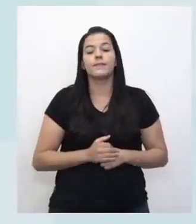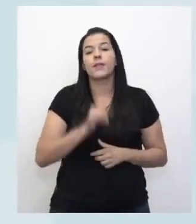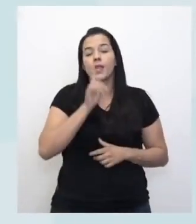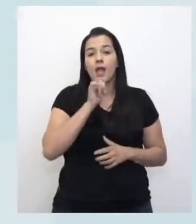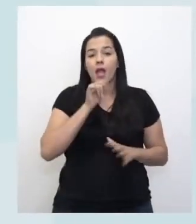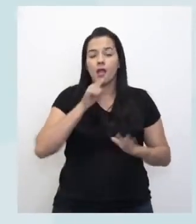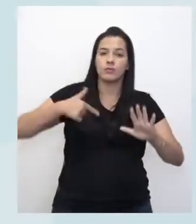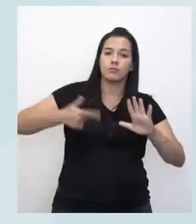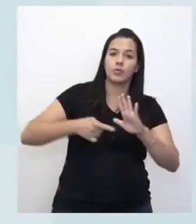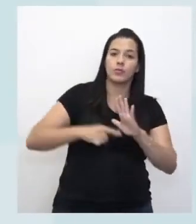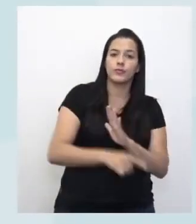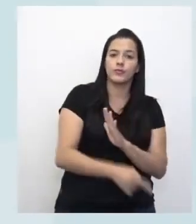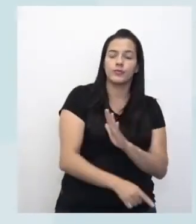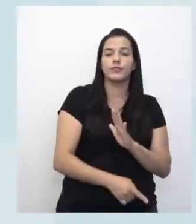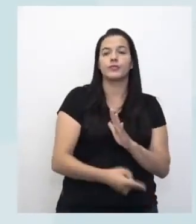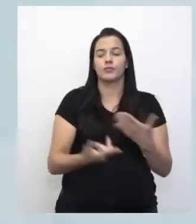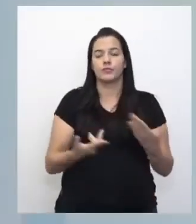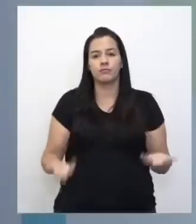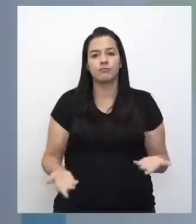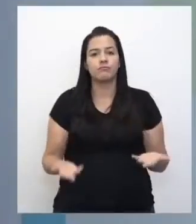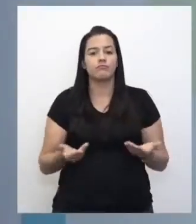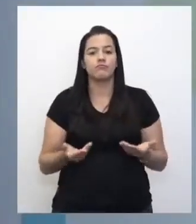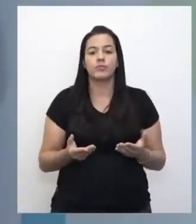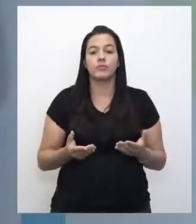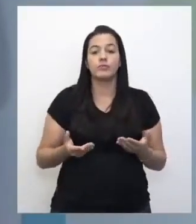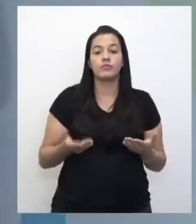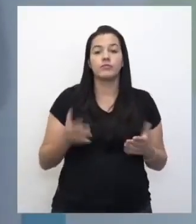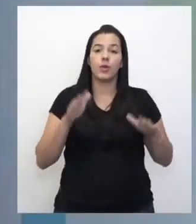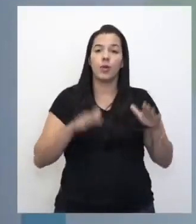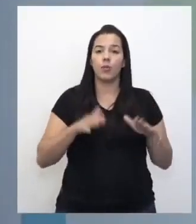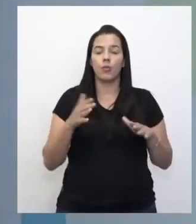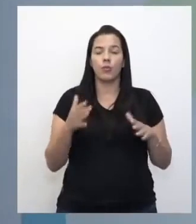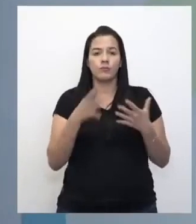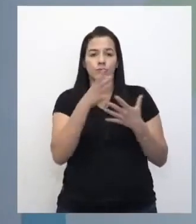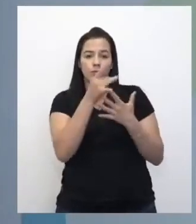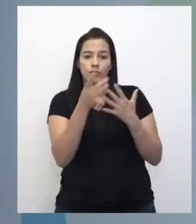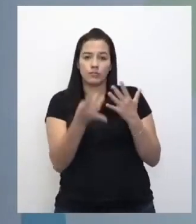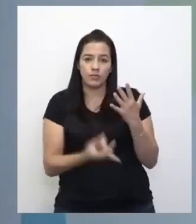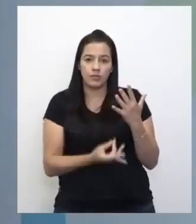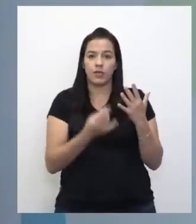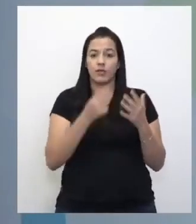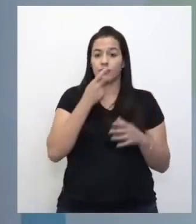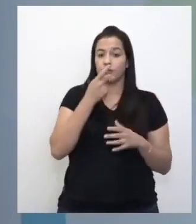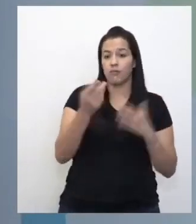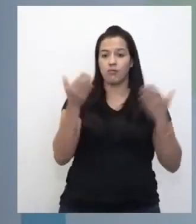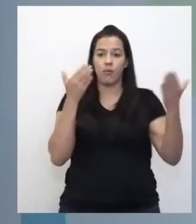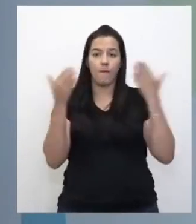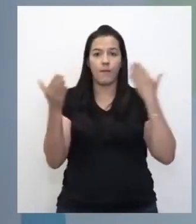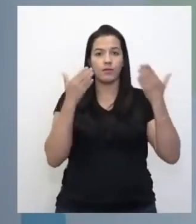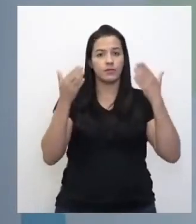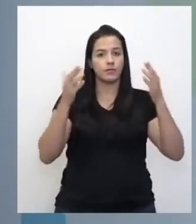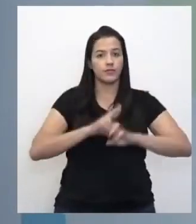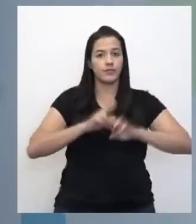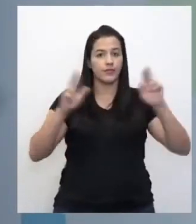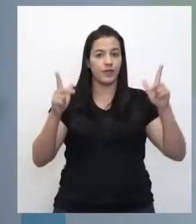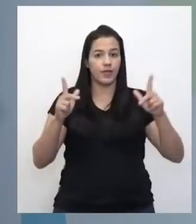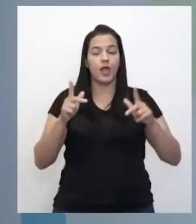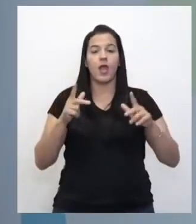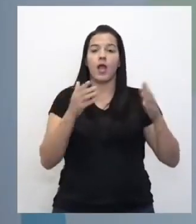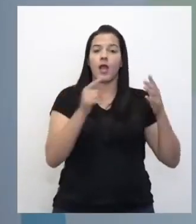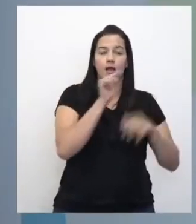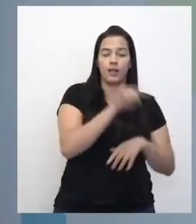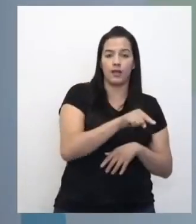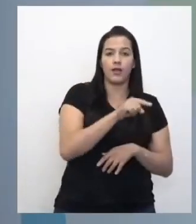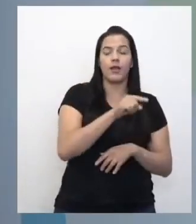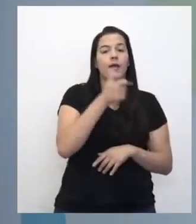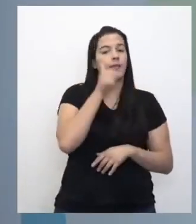Águas profundas, né, águas profundas, ou seja, os elementos pelos quais a Iracema são comparados são muito mais ligados à terra e o